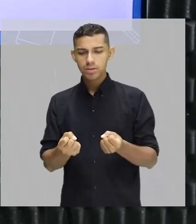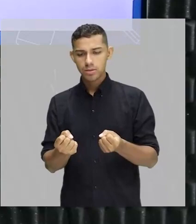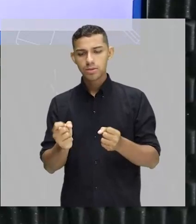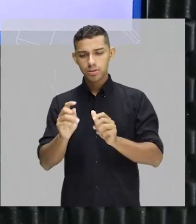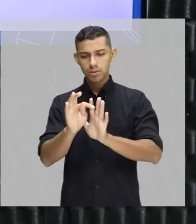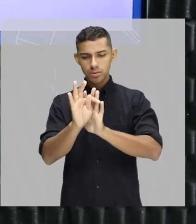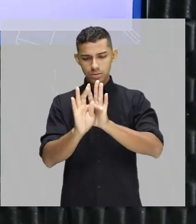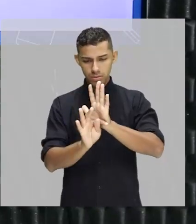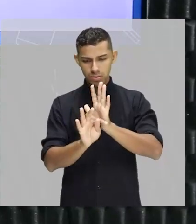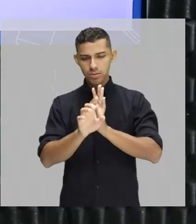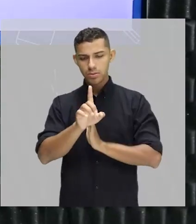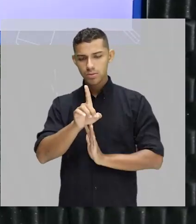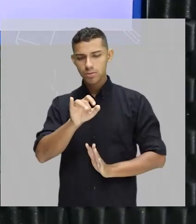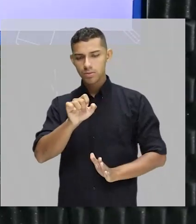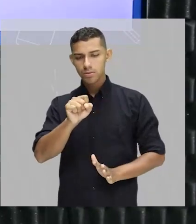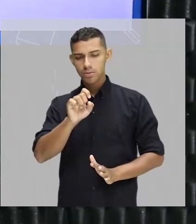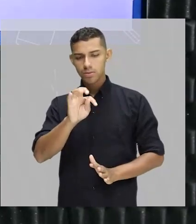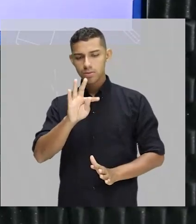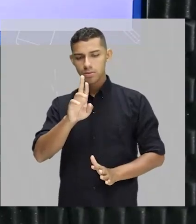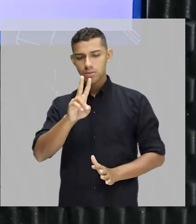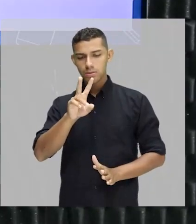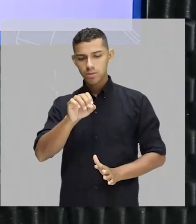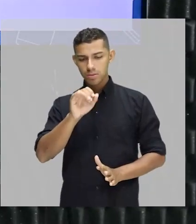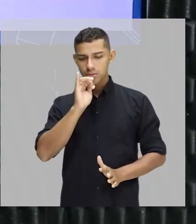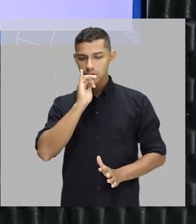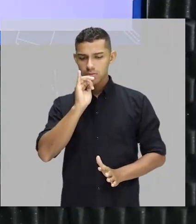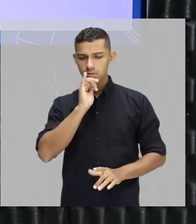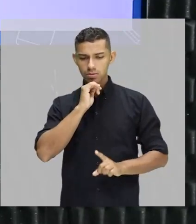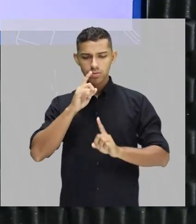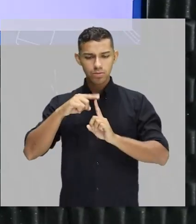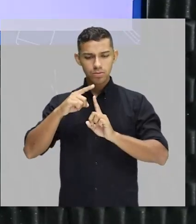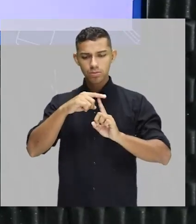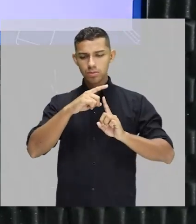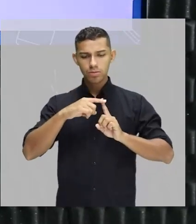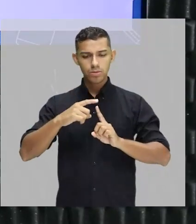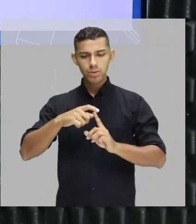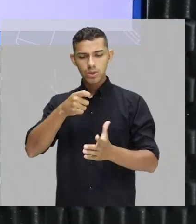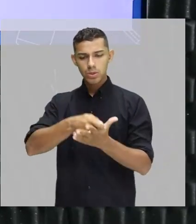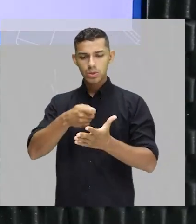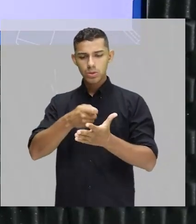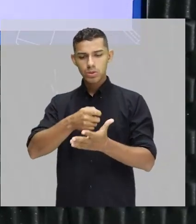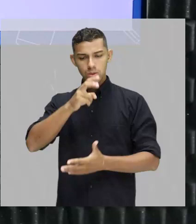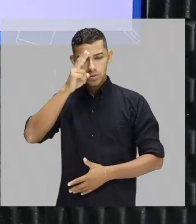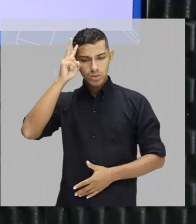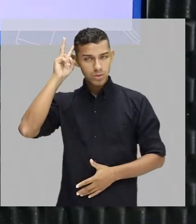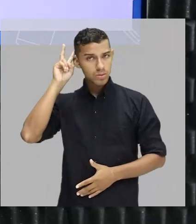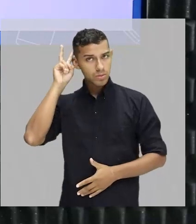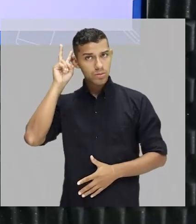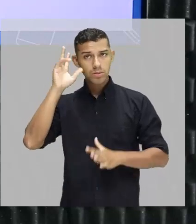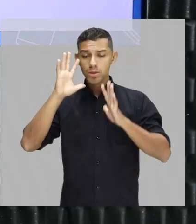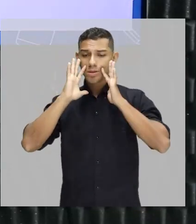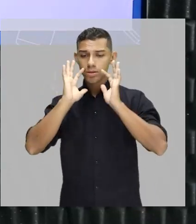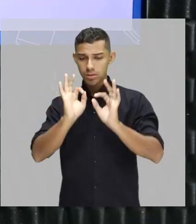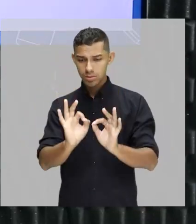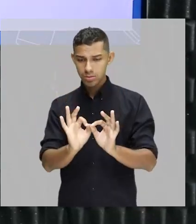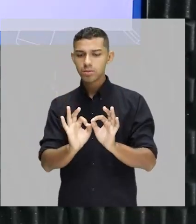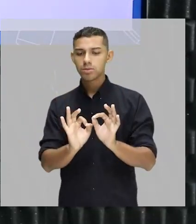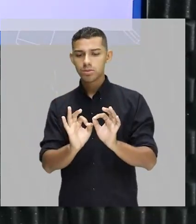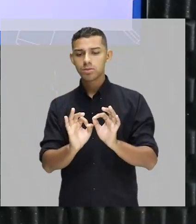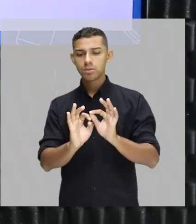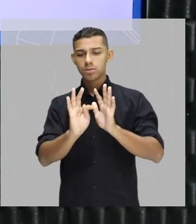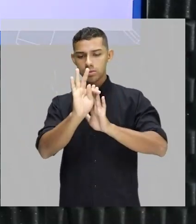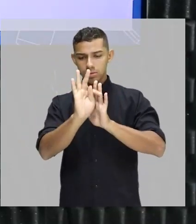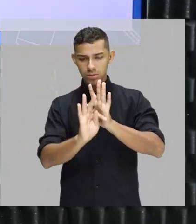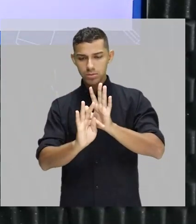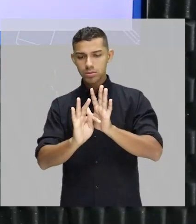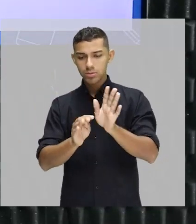dissertativo. Será a tipologia cobrada no vestibular, a tipologia que vai ser cobrada no Enem. Então, muita atenção ao texto dissertativo.